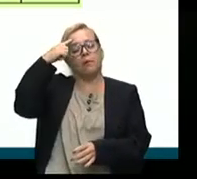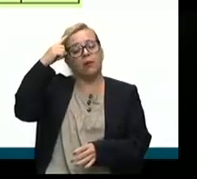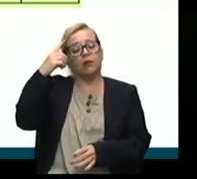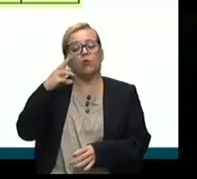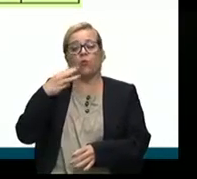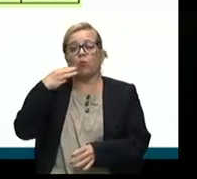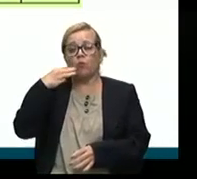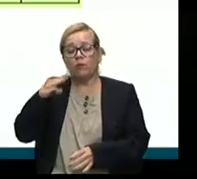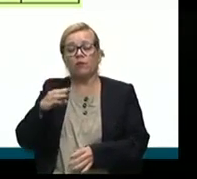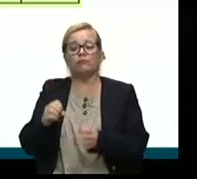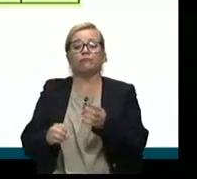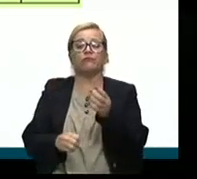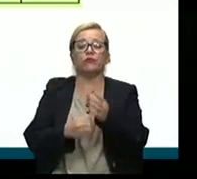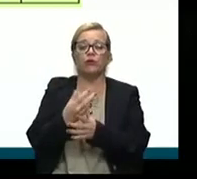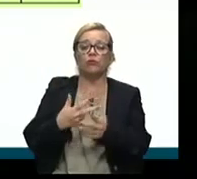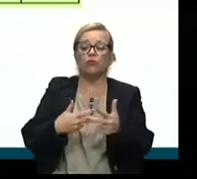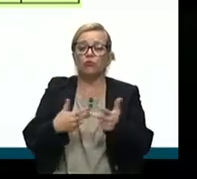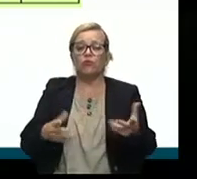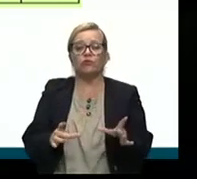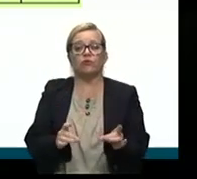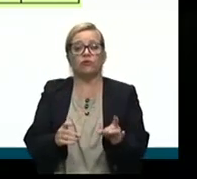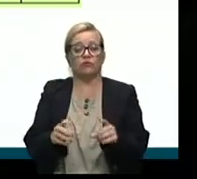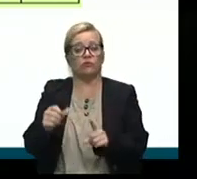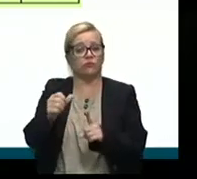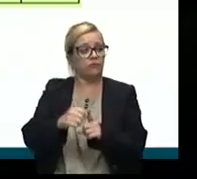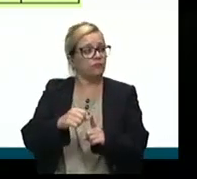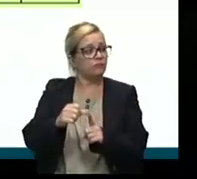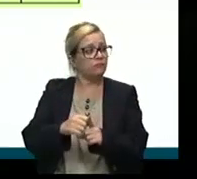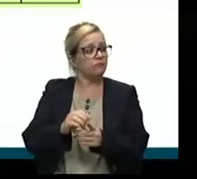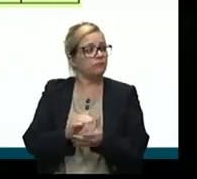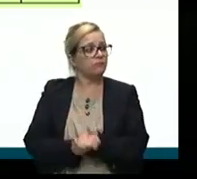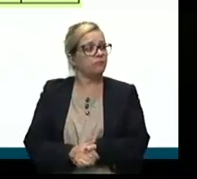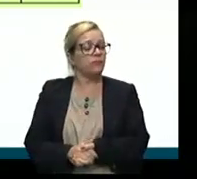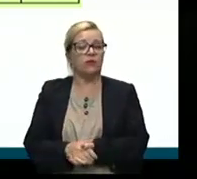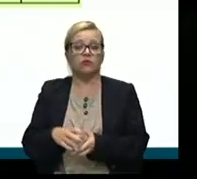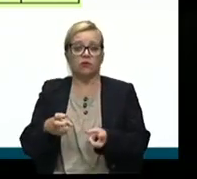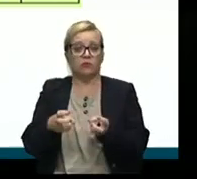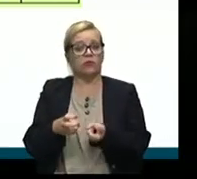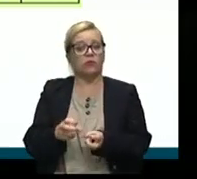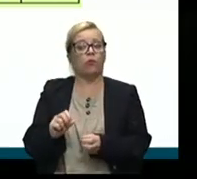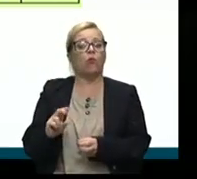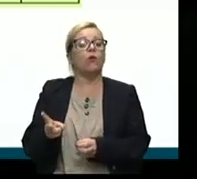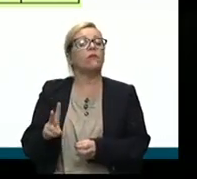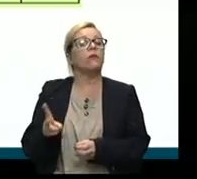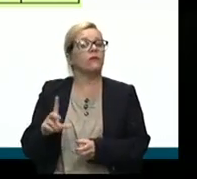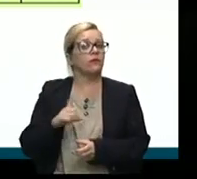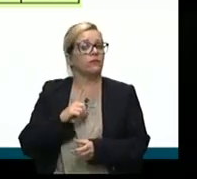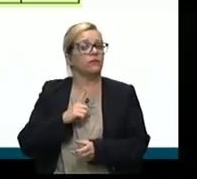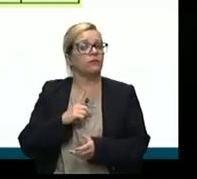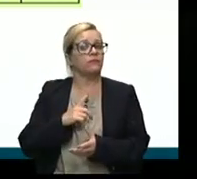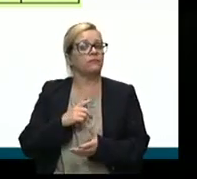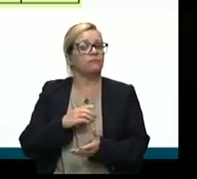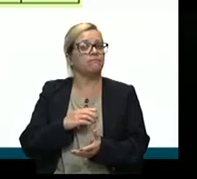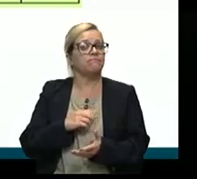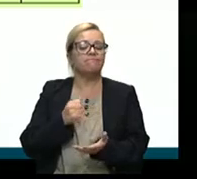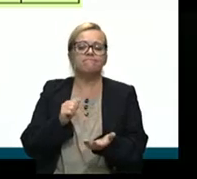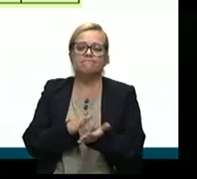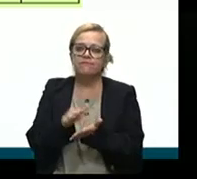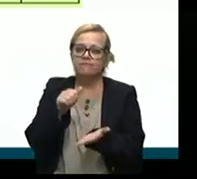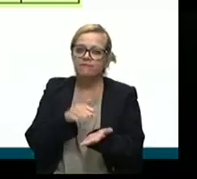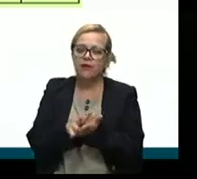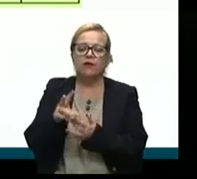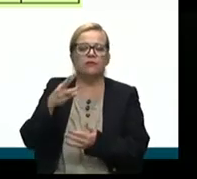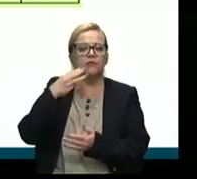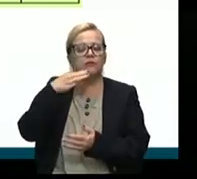propagandas e a quantidade de produtos vendidos nos últimos meses. Então aqui eu já percebo as variáveis: gasto em propagandas